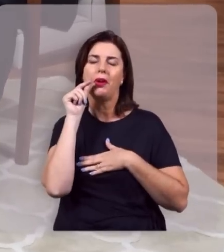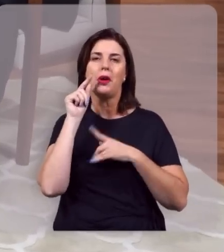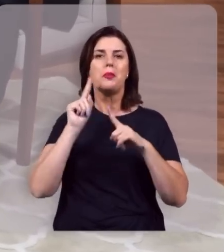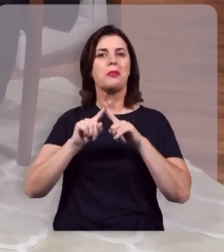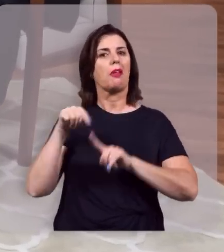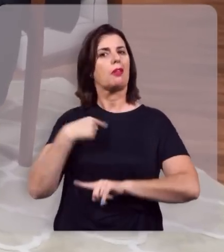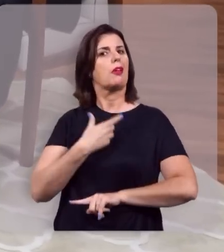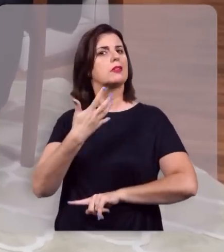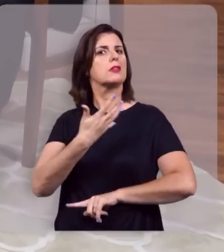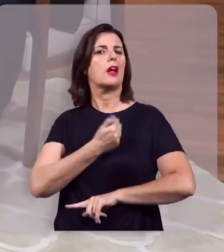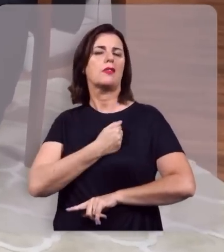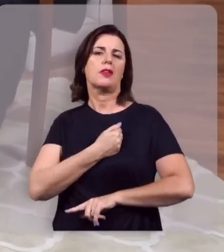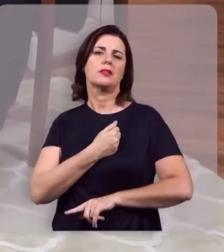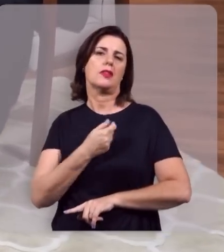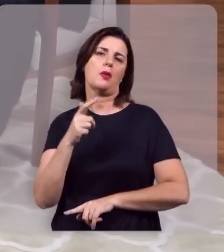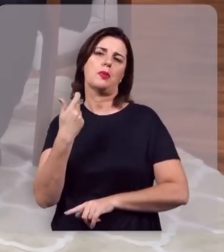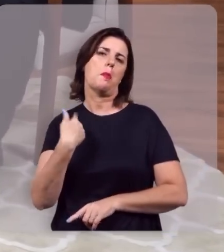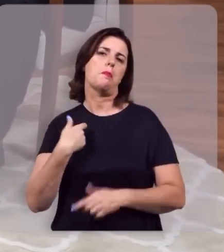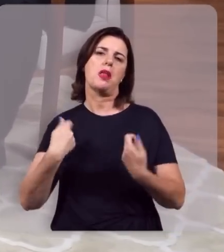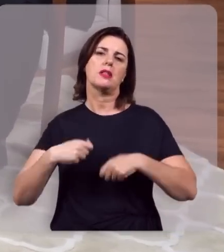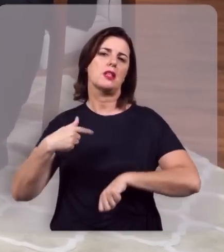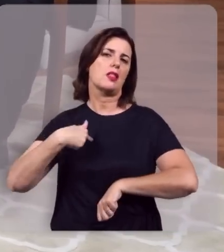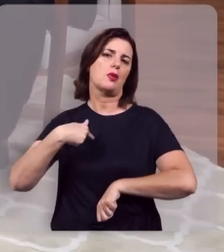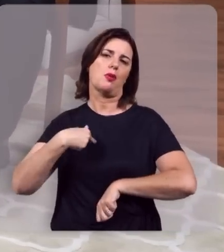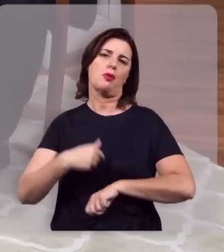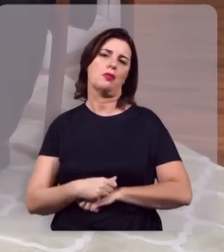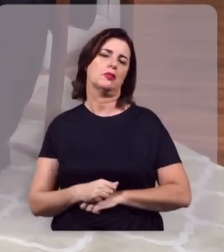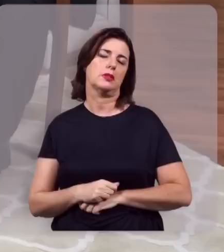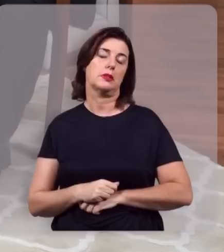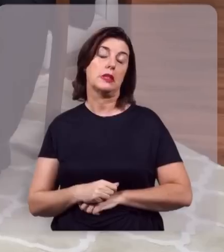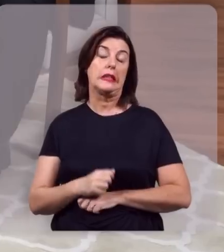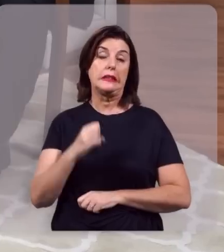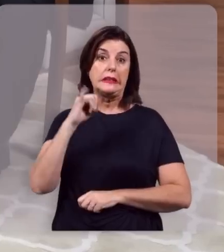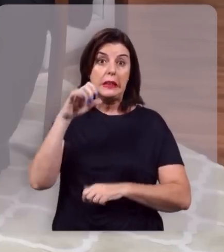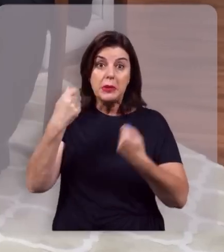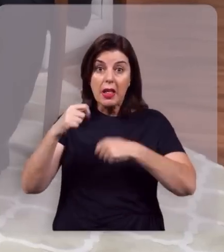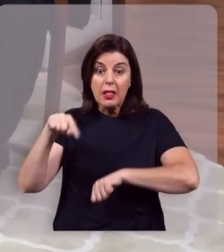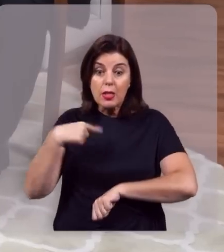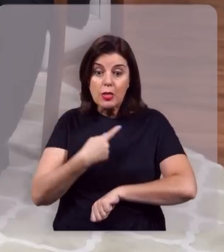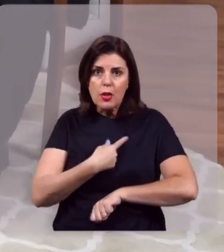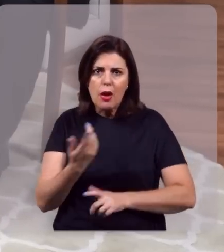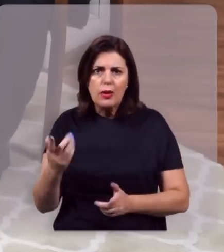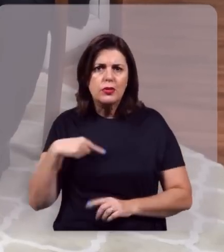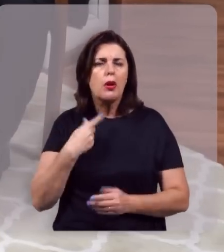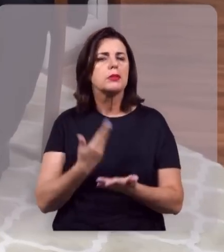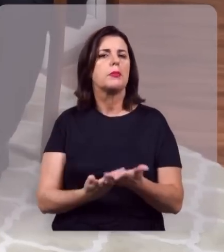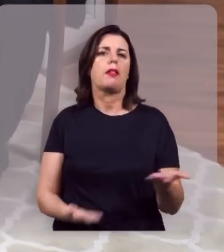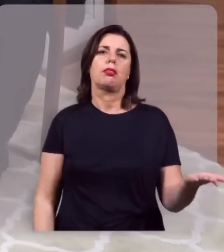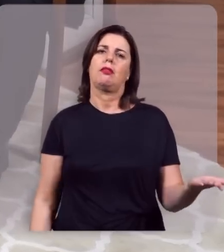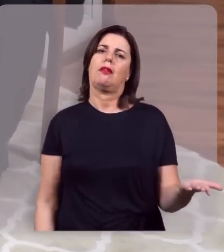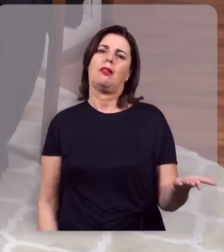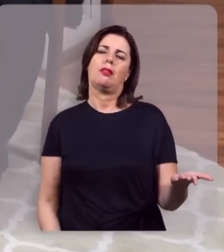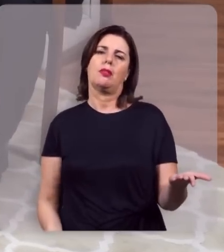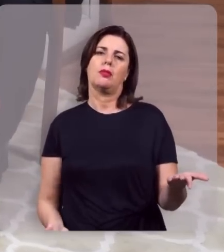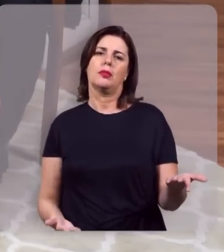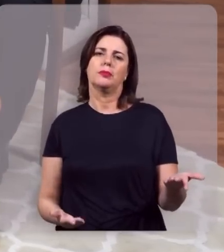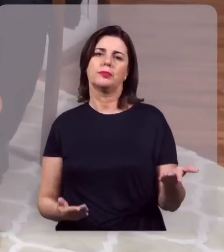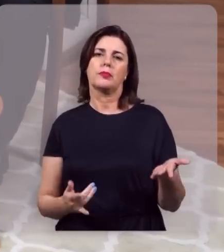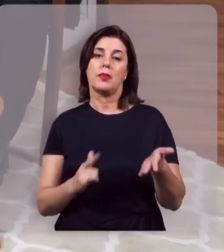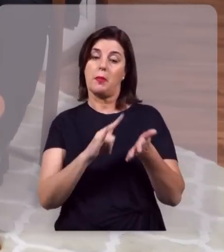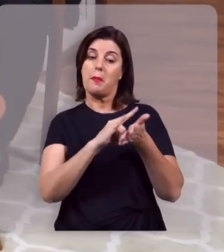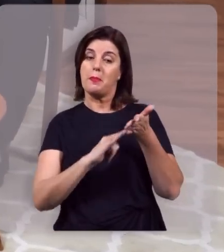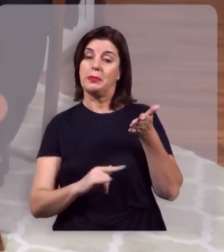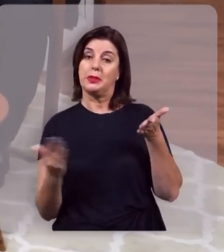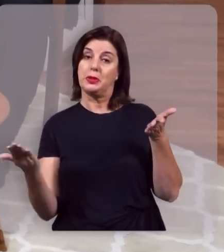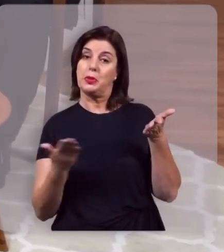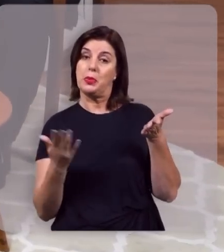a nossa salvação não depende de nós. Porque se dependesse de nós, nós estaríamos perdidos. Mas o texto que o reverendo Hernandes